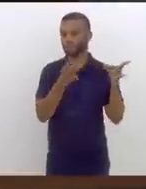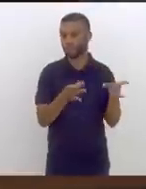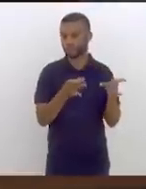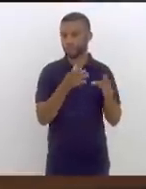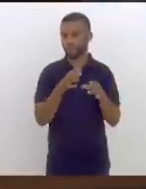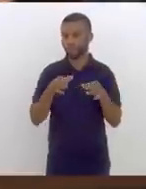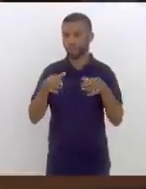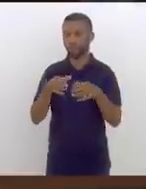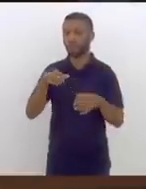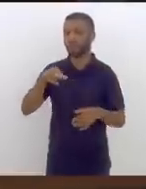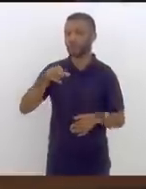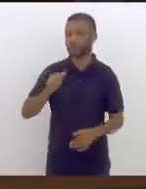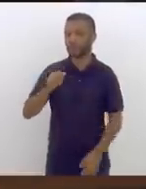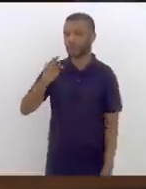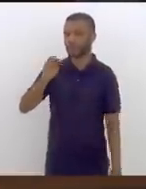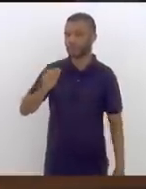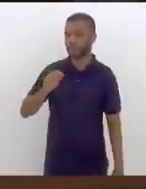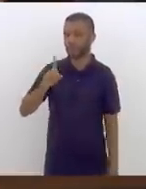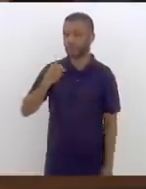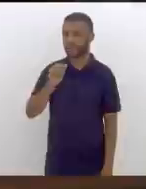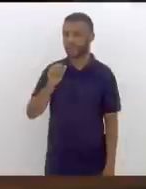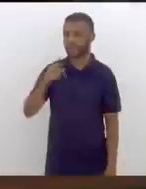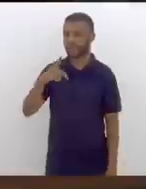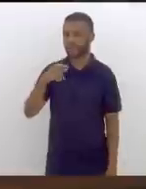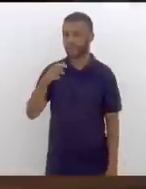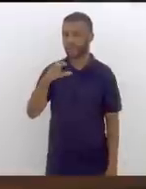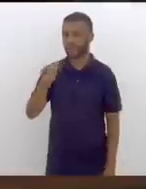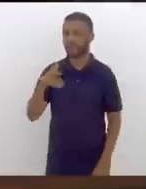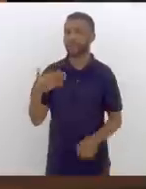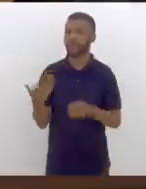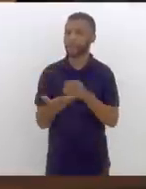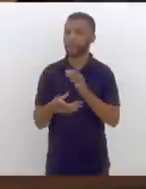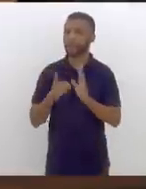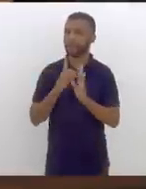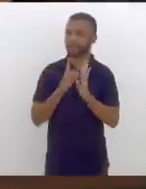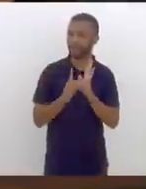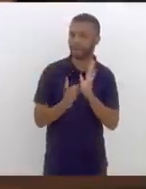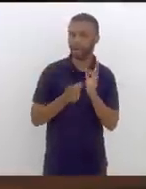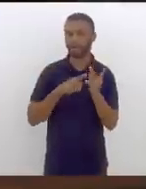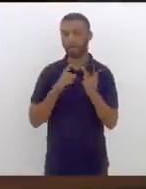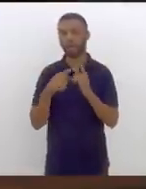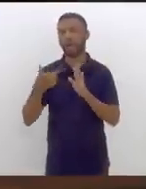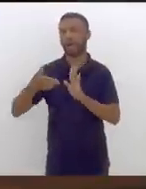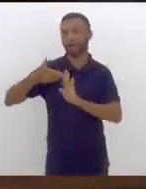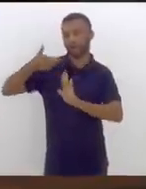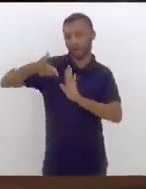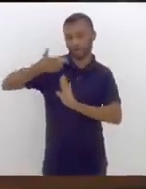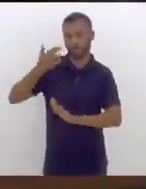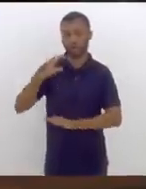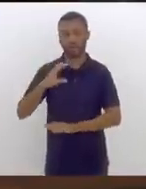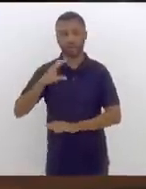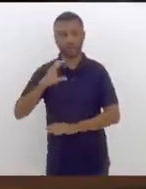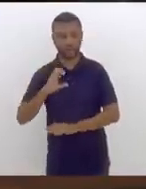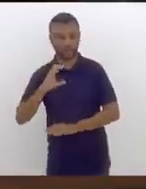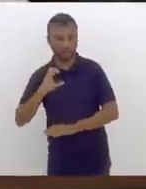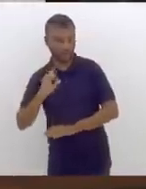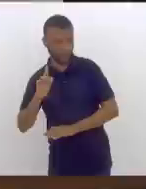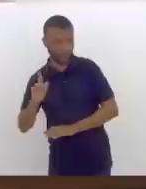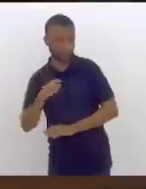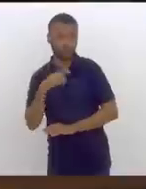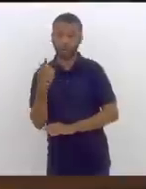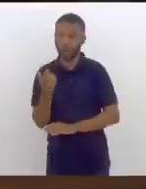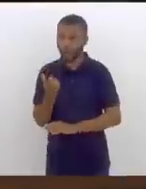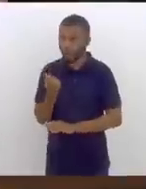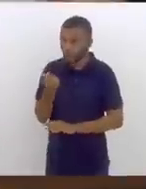praças Aonde diz né Baseado Em Quê baseado em decreto baseado em resolução dessa seg que o valor que